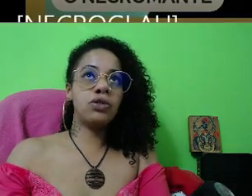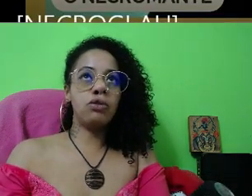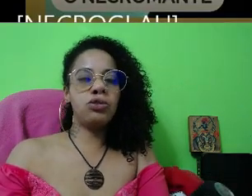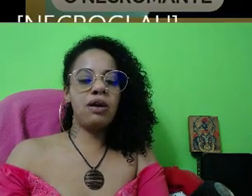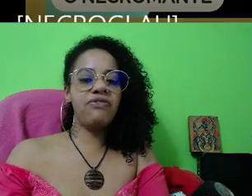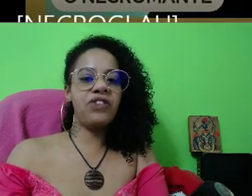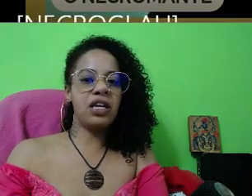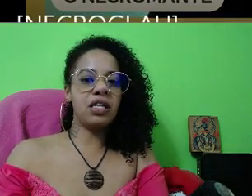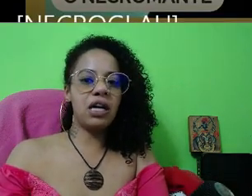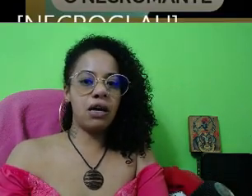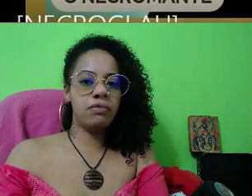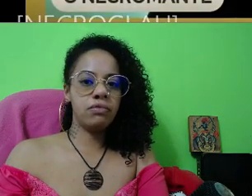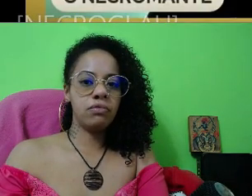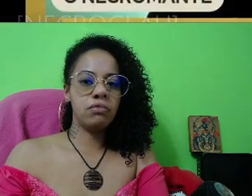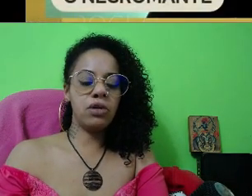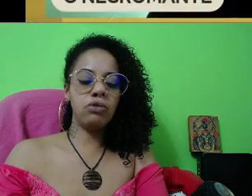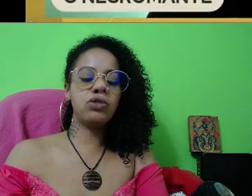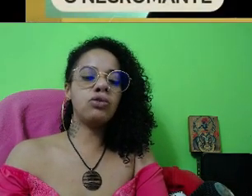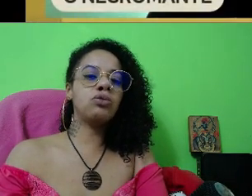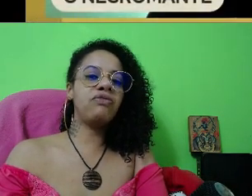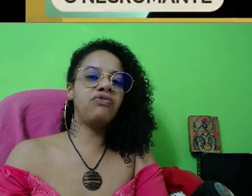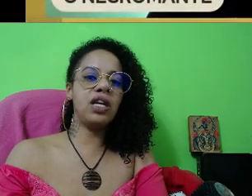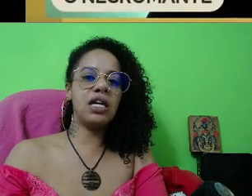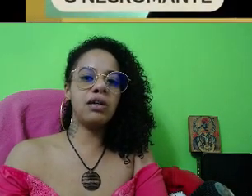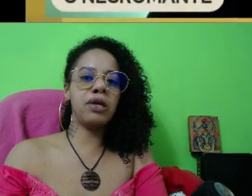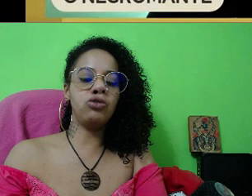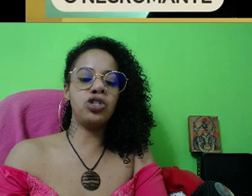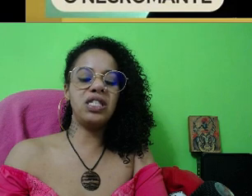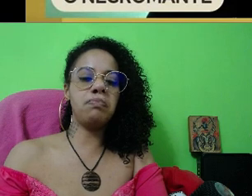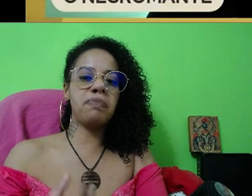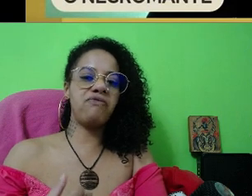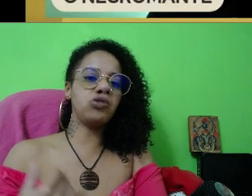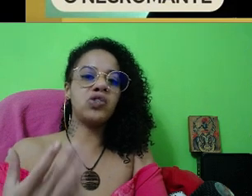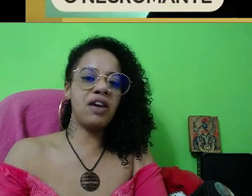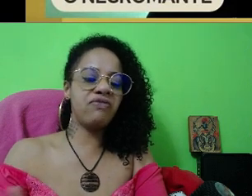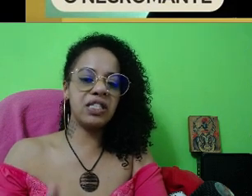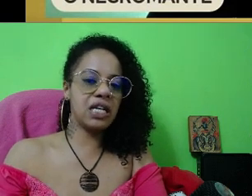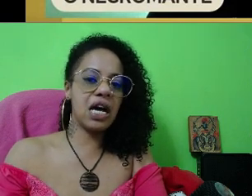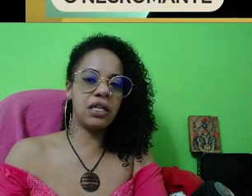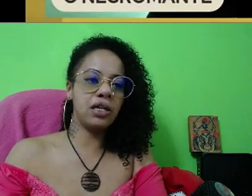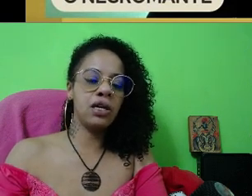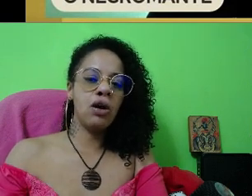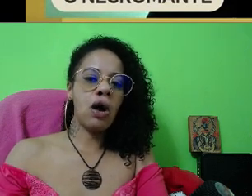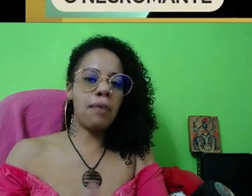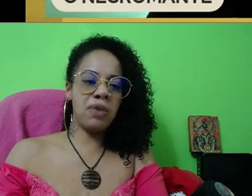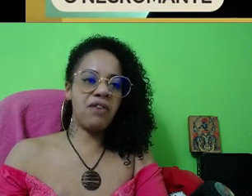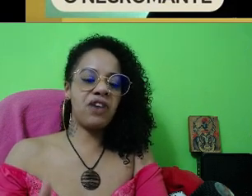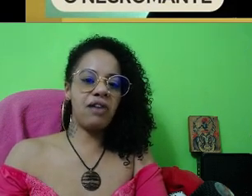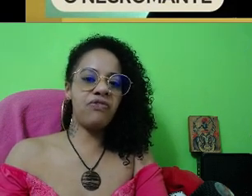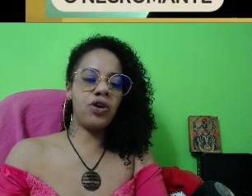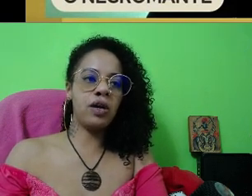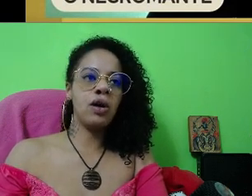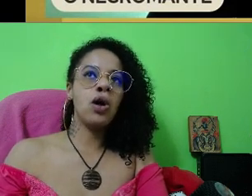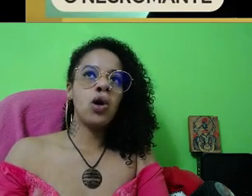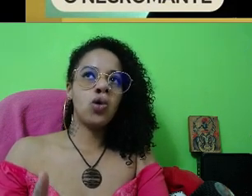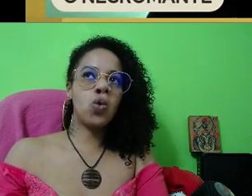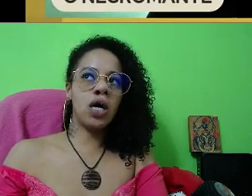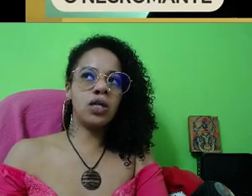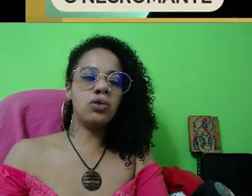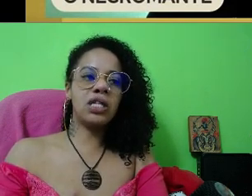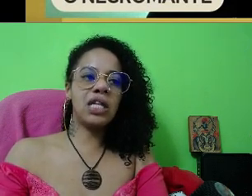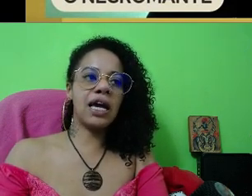não sou sua filha tá não sou sua filha e também não disse para você fazer nada a minha fala foi